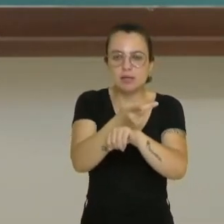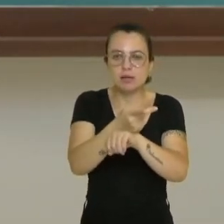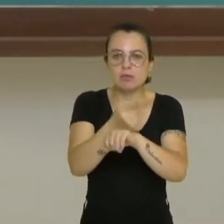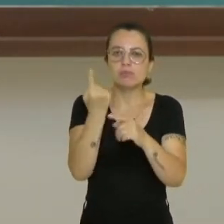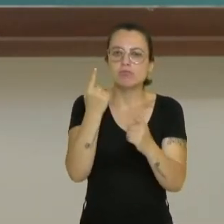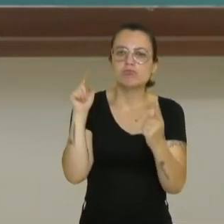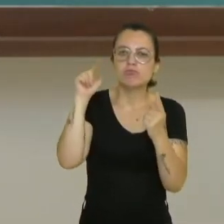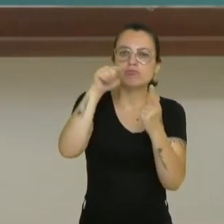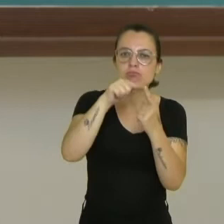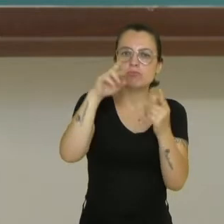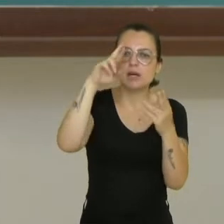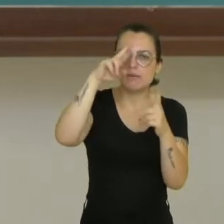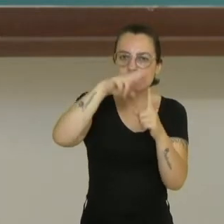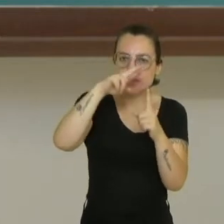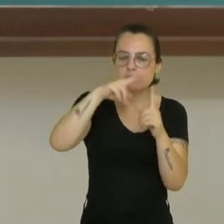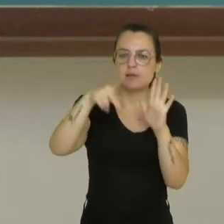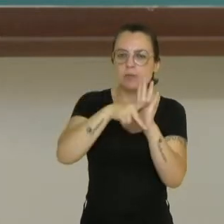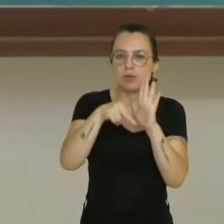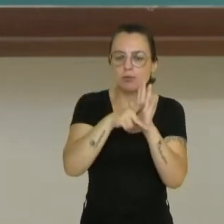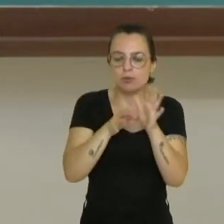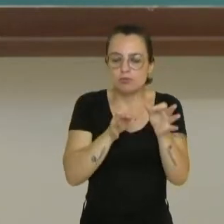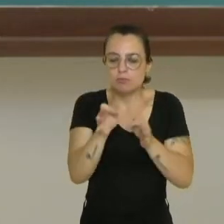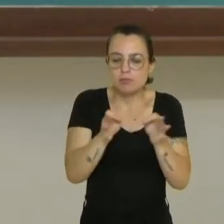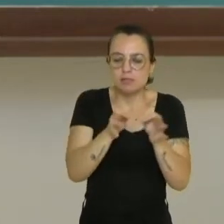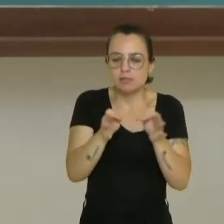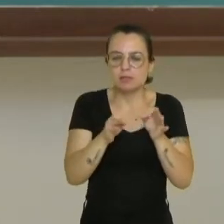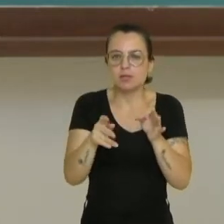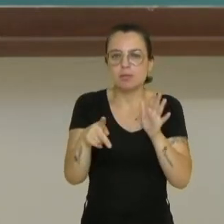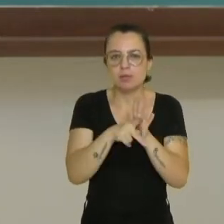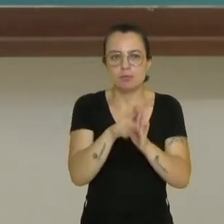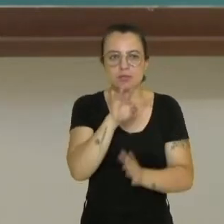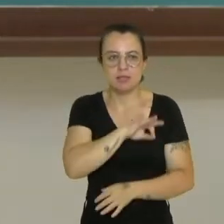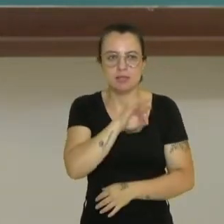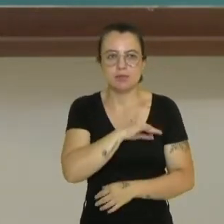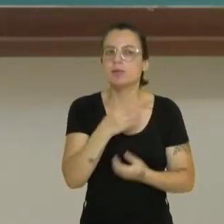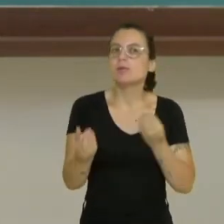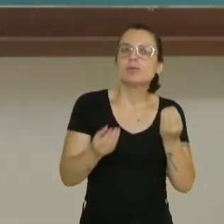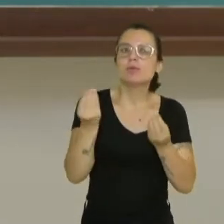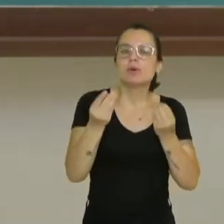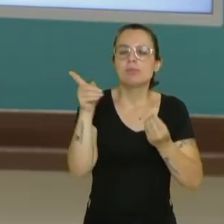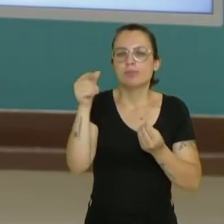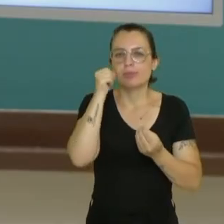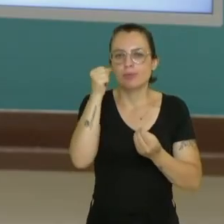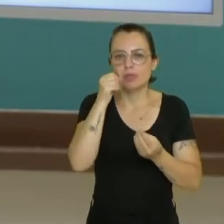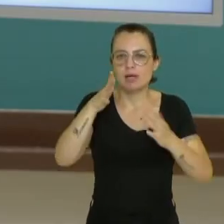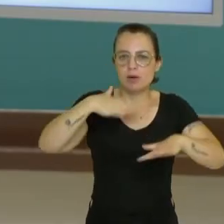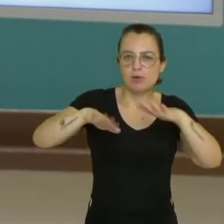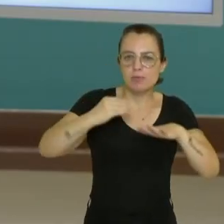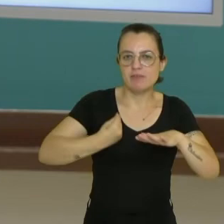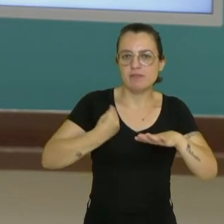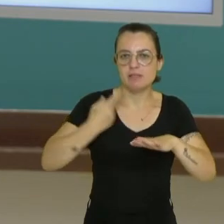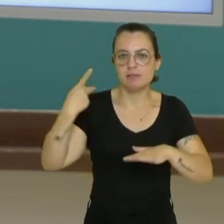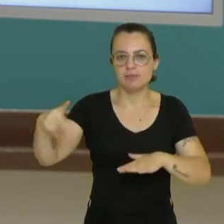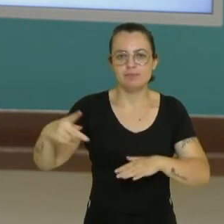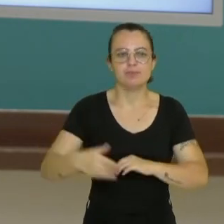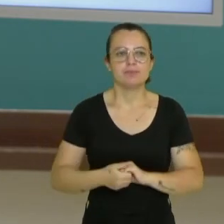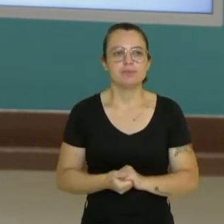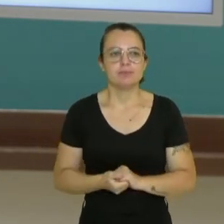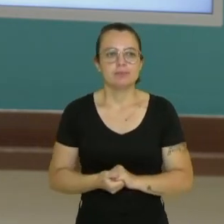referência do que você fazer com a sua renda. Então, vamos ver como a Karen resolveu essa